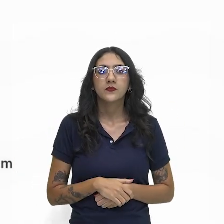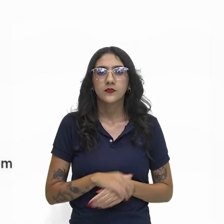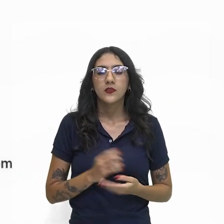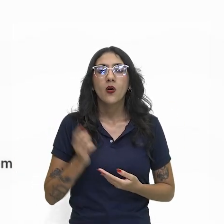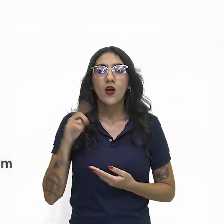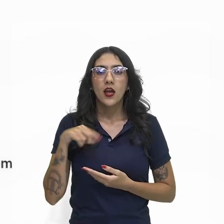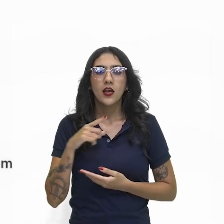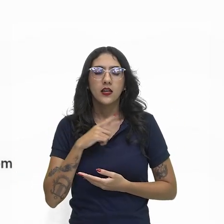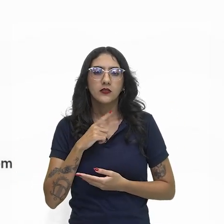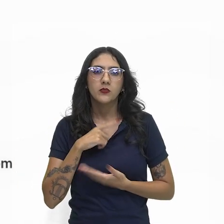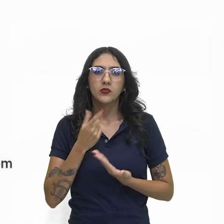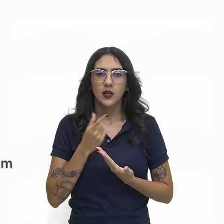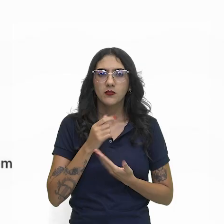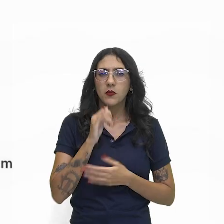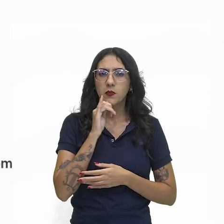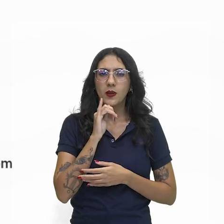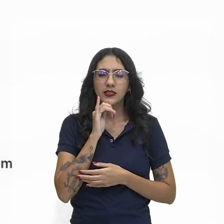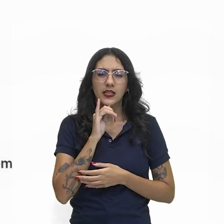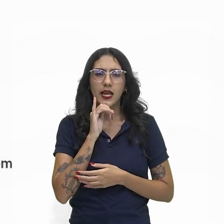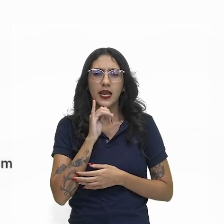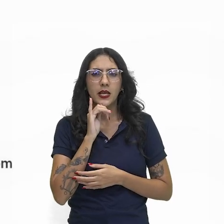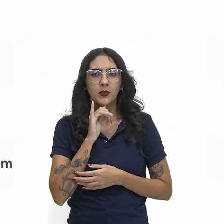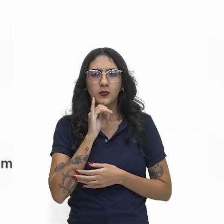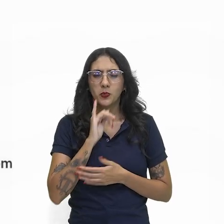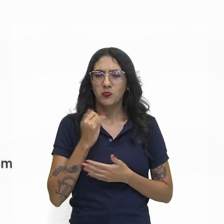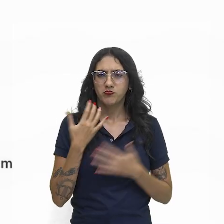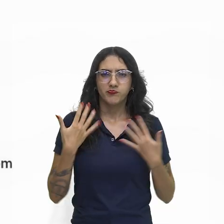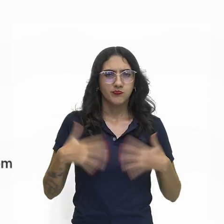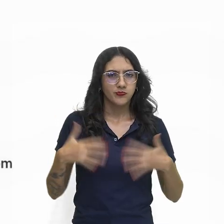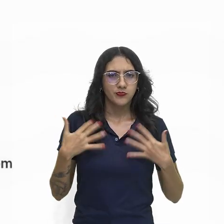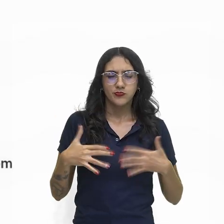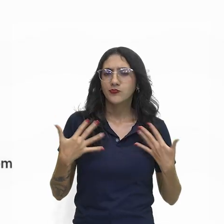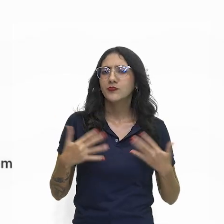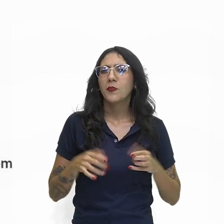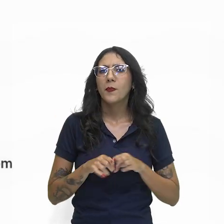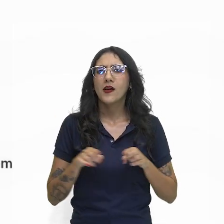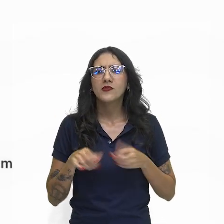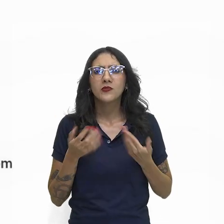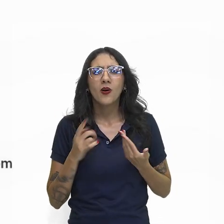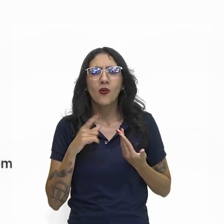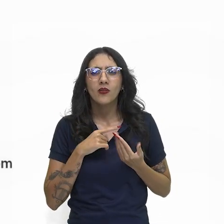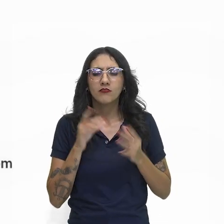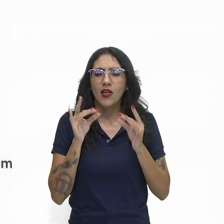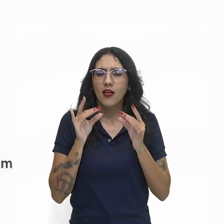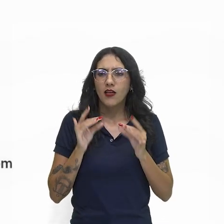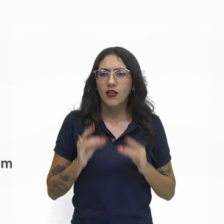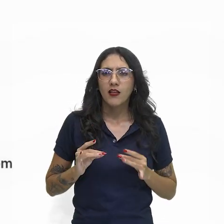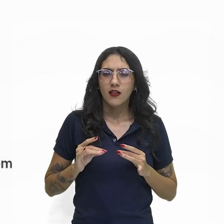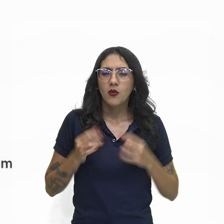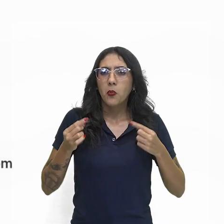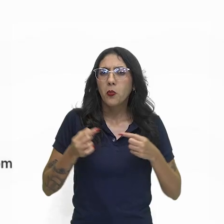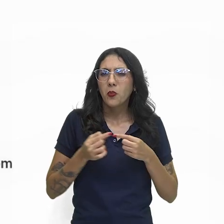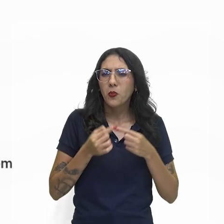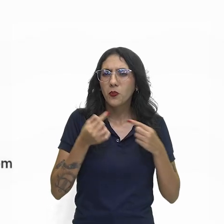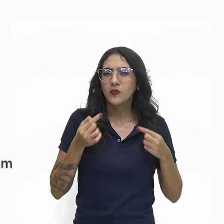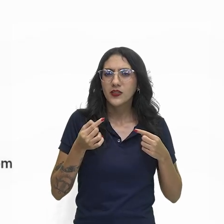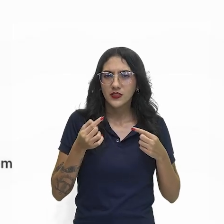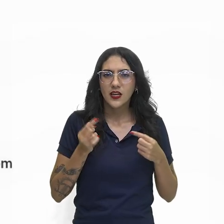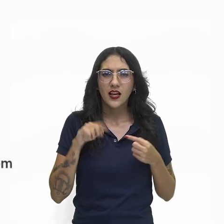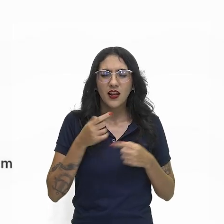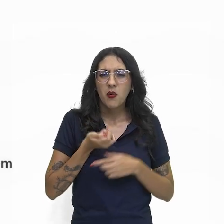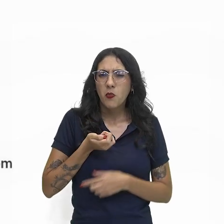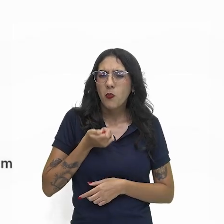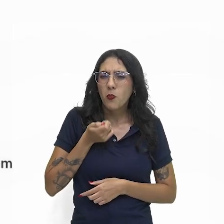tá bastante exagerada, tá? A elipse que a Terra descreve ao redor do Sol, ela é quase